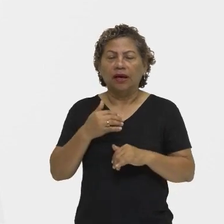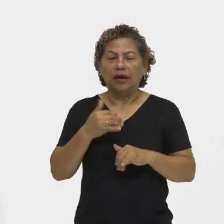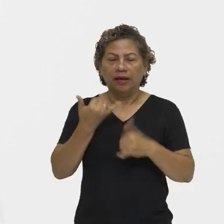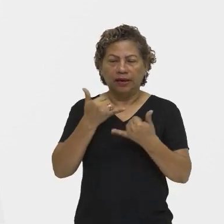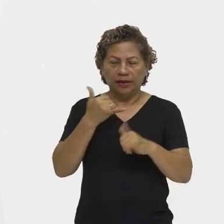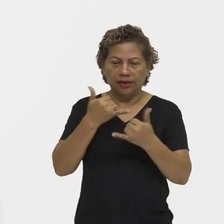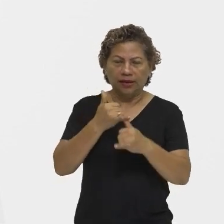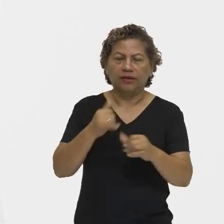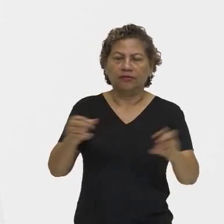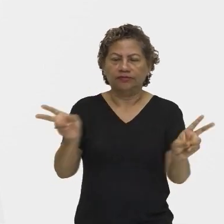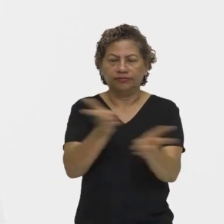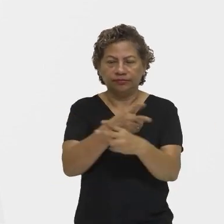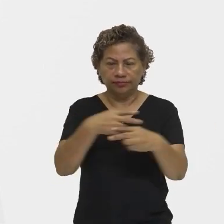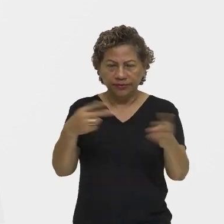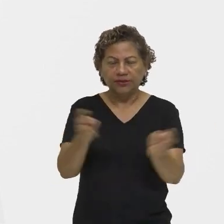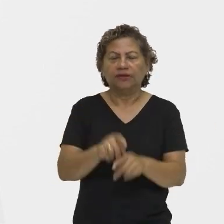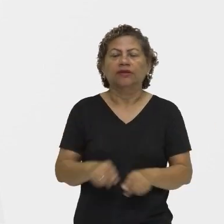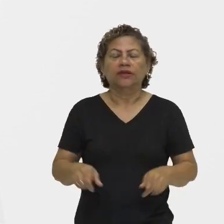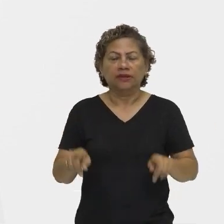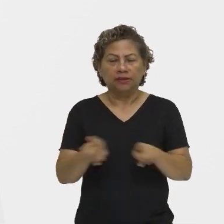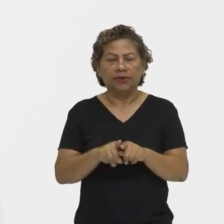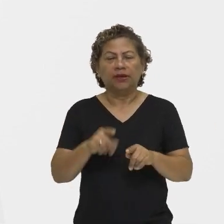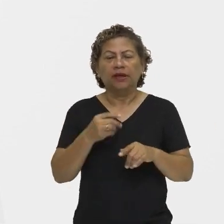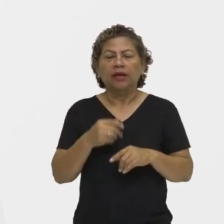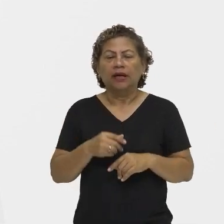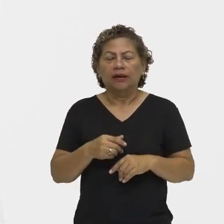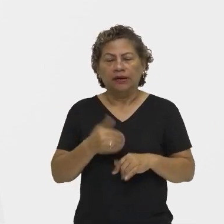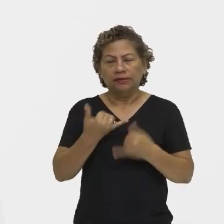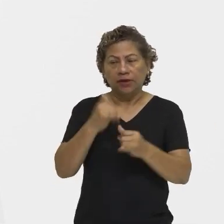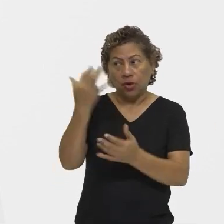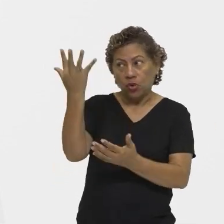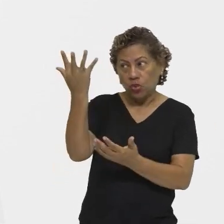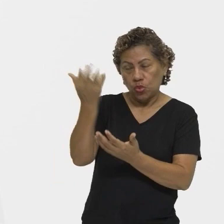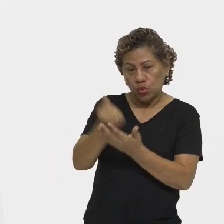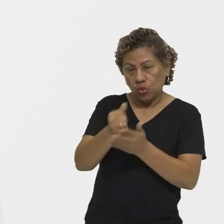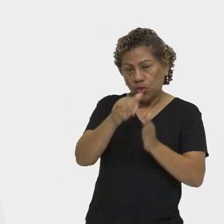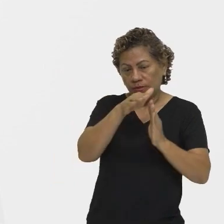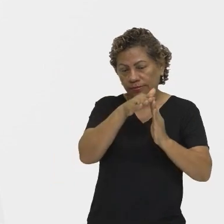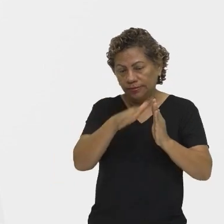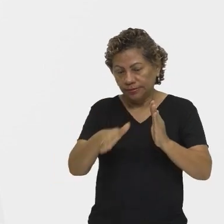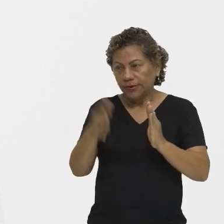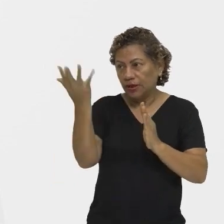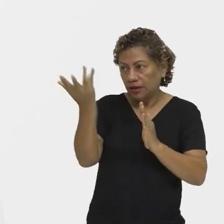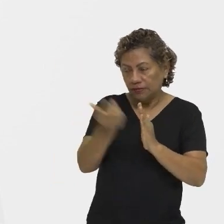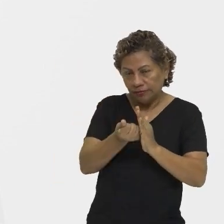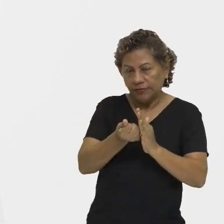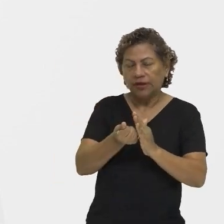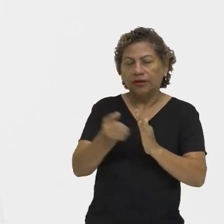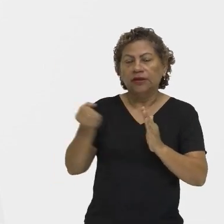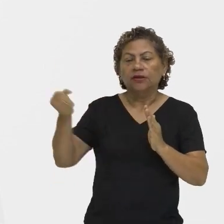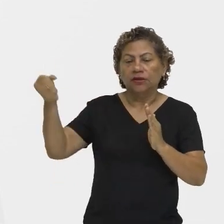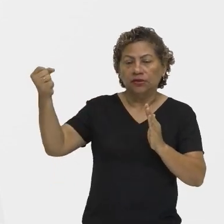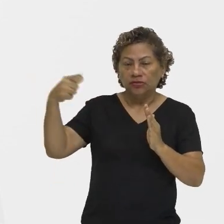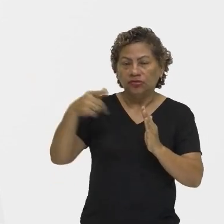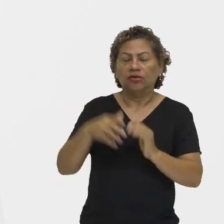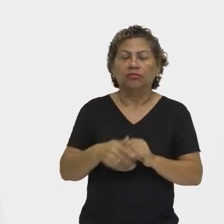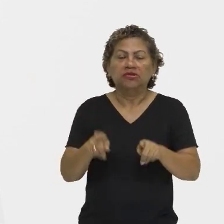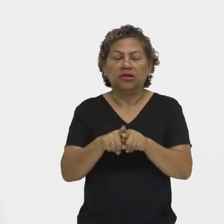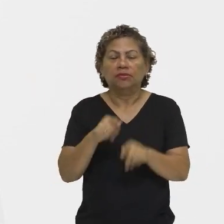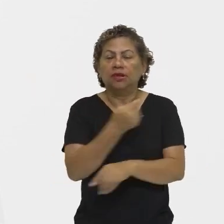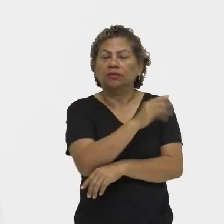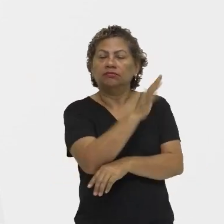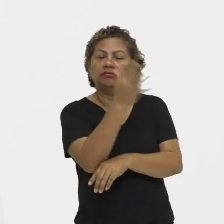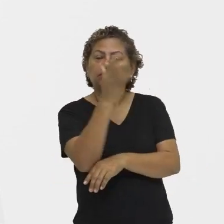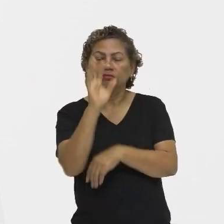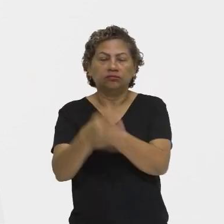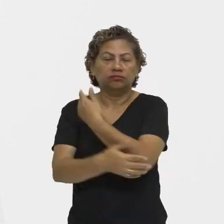temos aí as placas solares representando a energia solar. E nós temos aí as árvores, né,